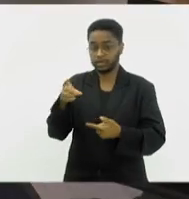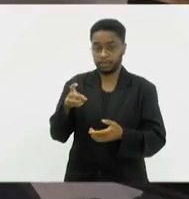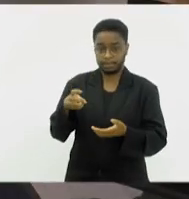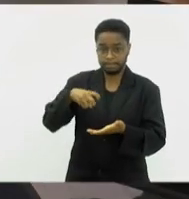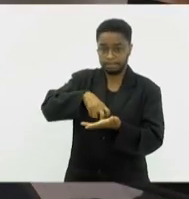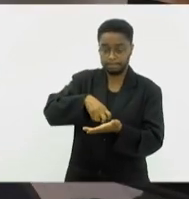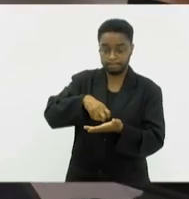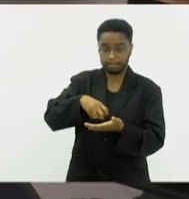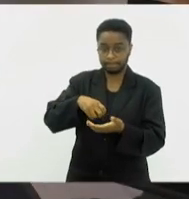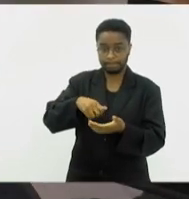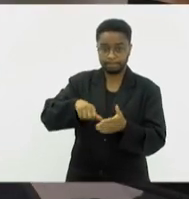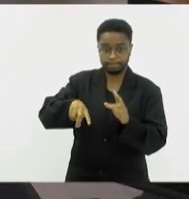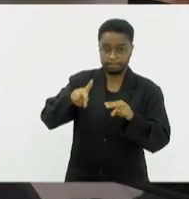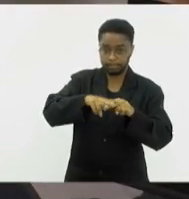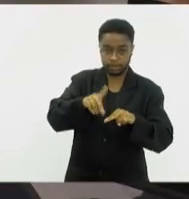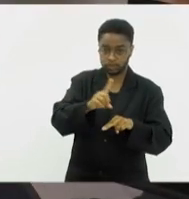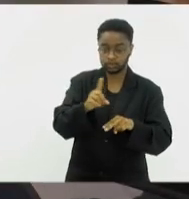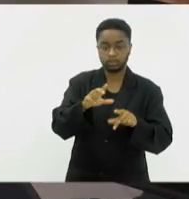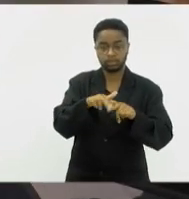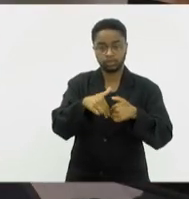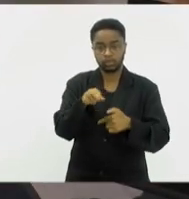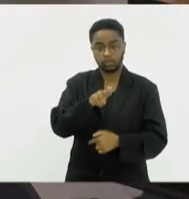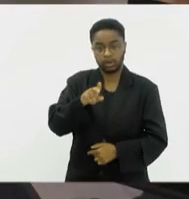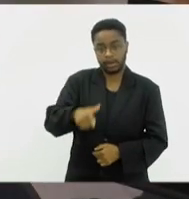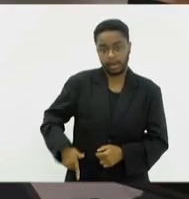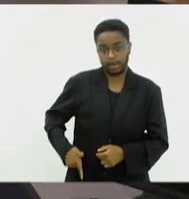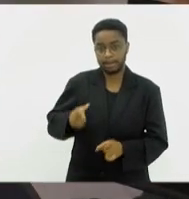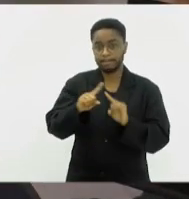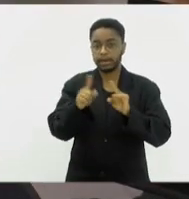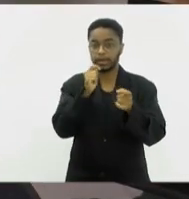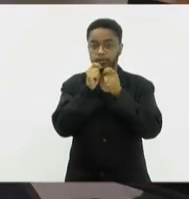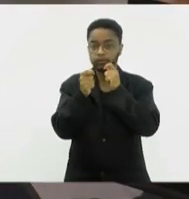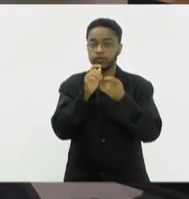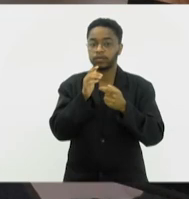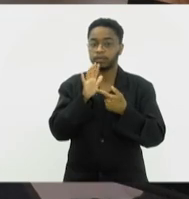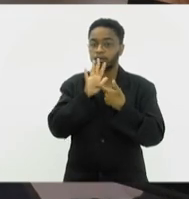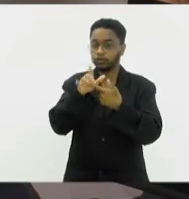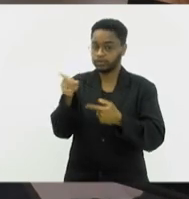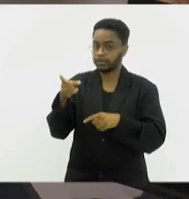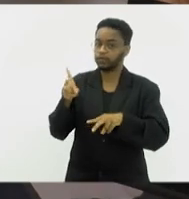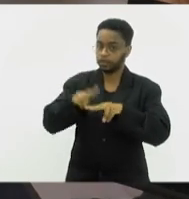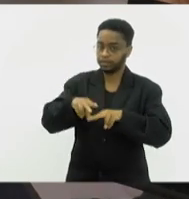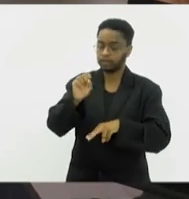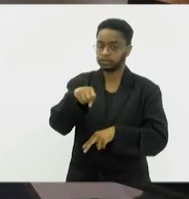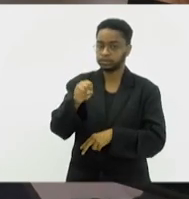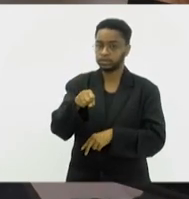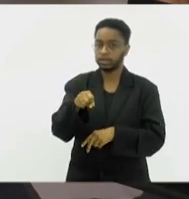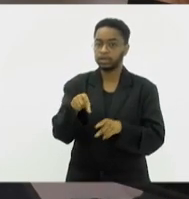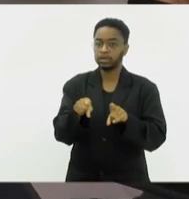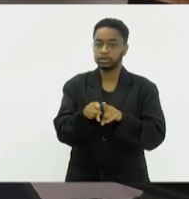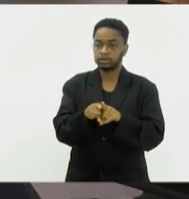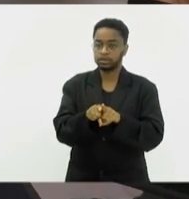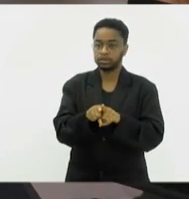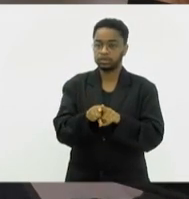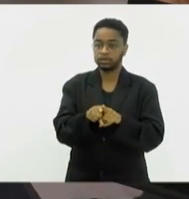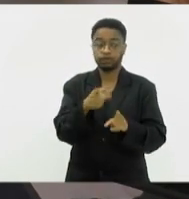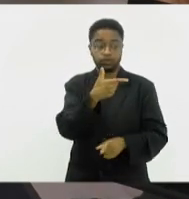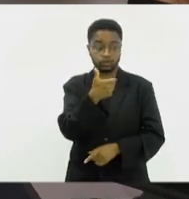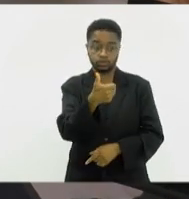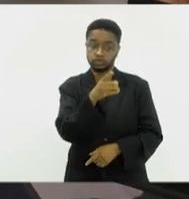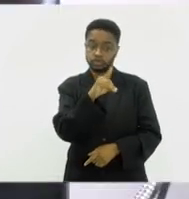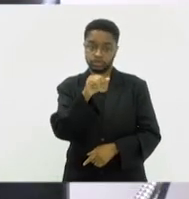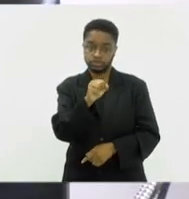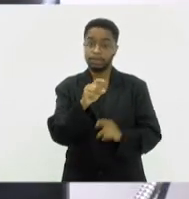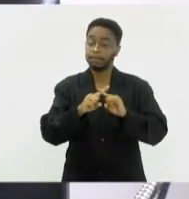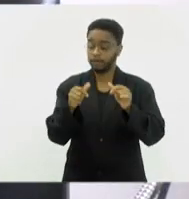porte de arma. Sim. Segundo essa reportagem aqui, diz que o senhor ficou preso. Inclusive na Polinter... 21 dias. Mas